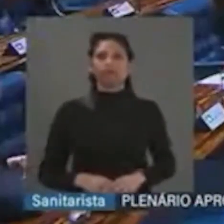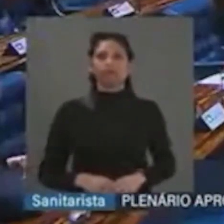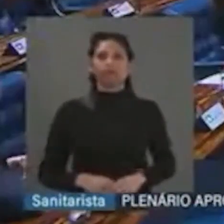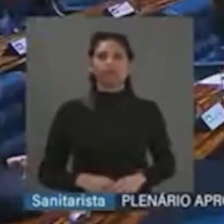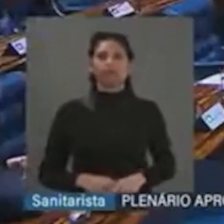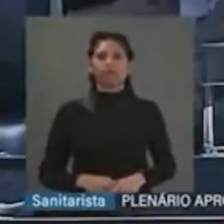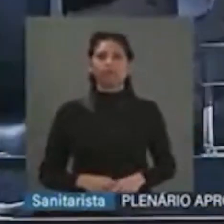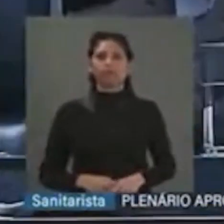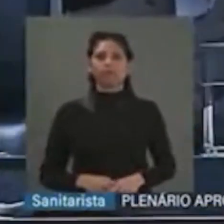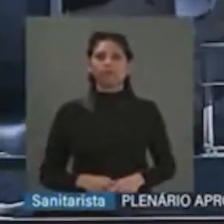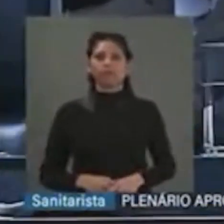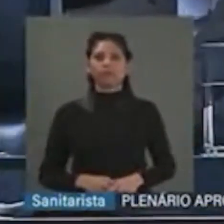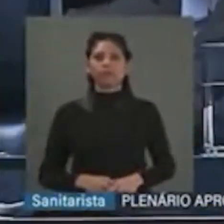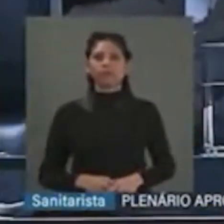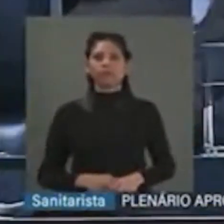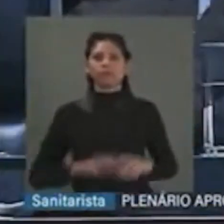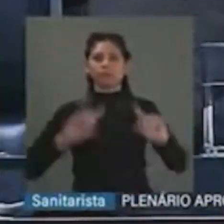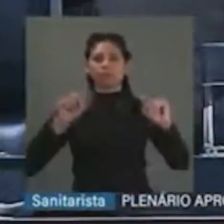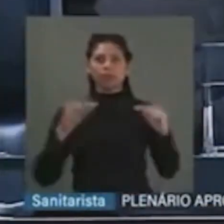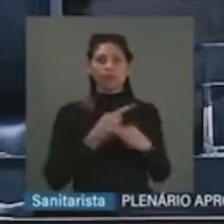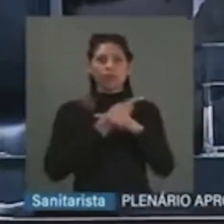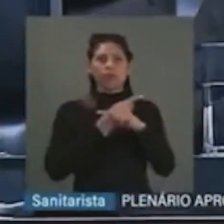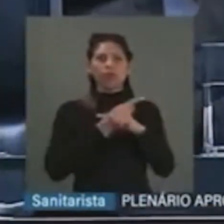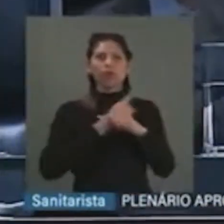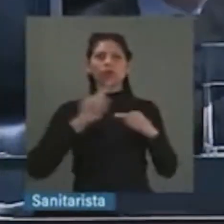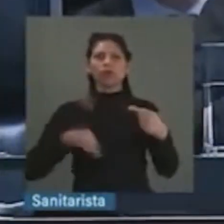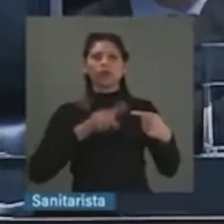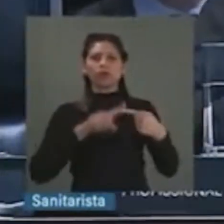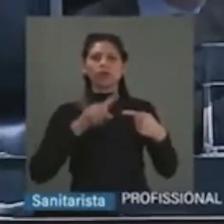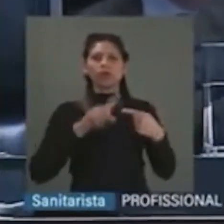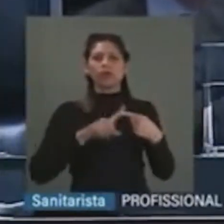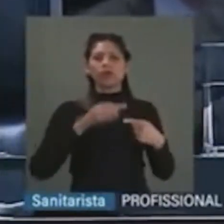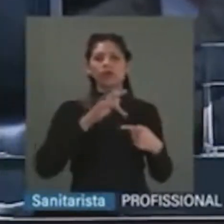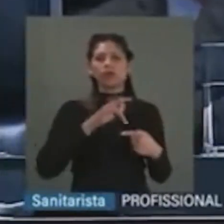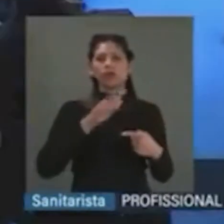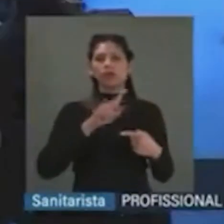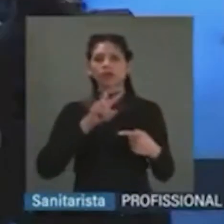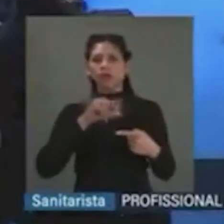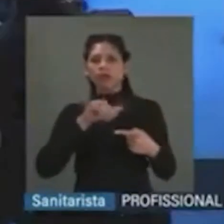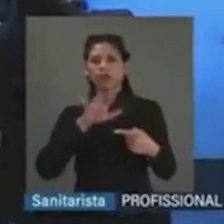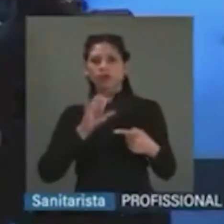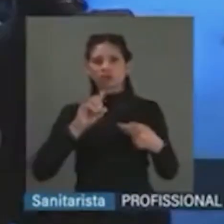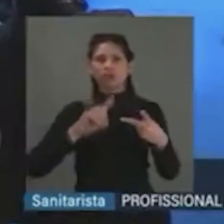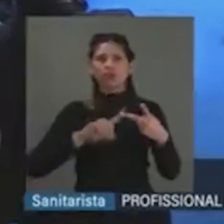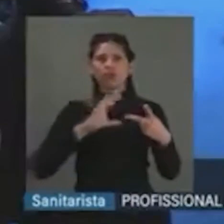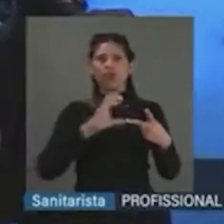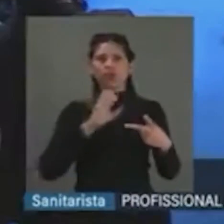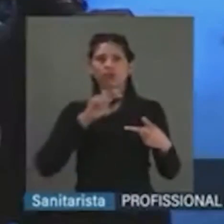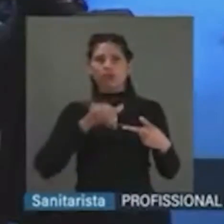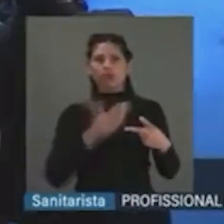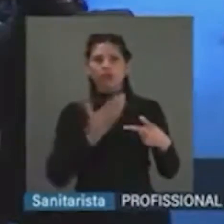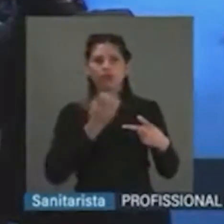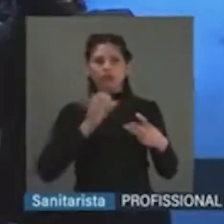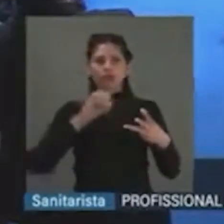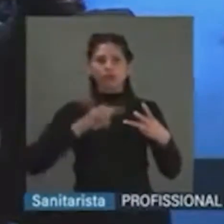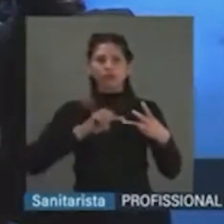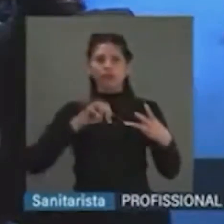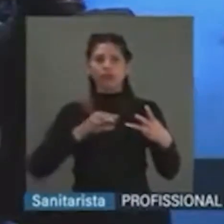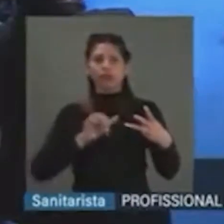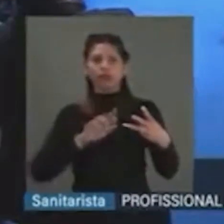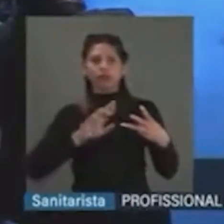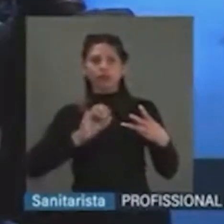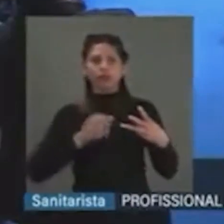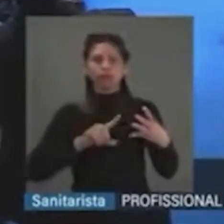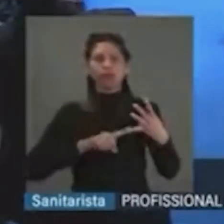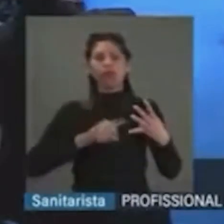Contra os votos, senador Flávio Bolsonaro, senador Cleitinho, senador Magno Malta,